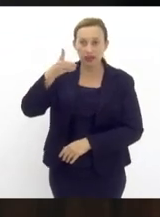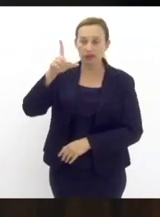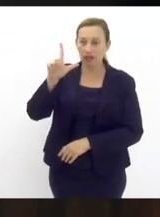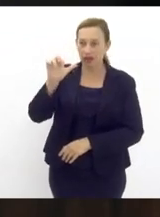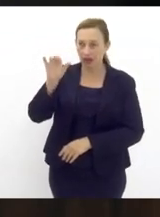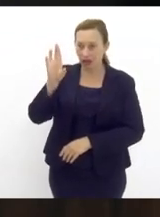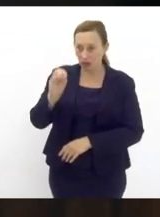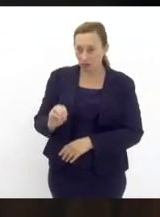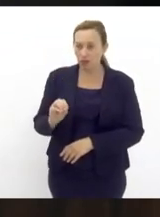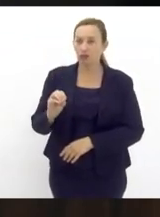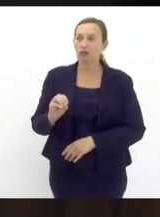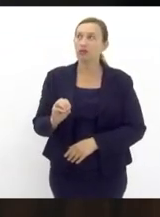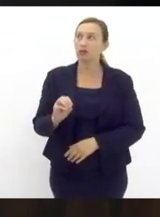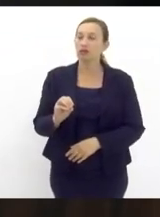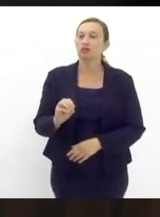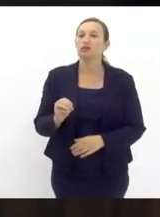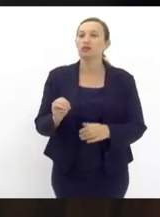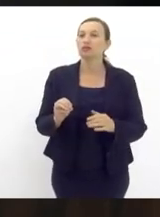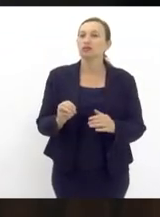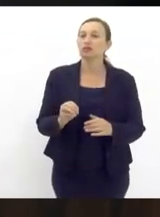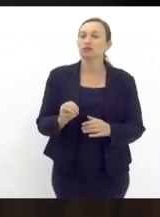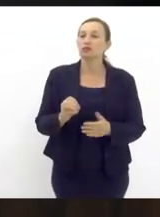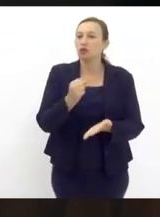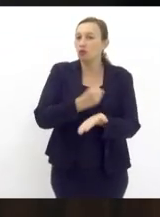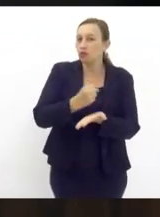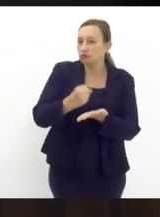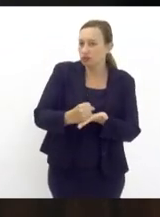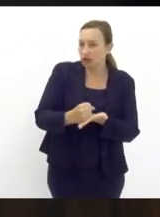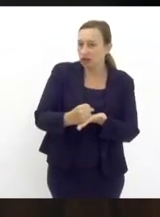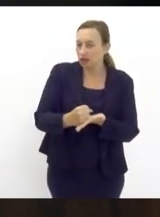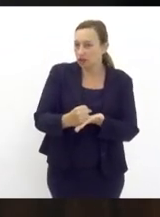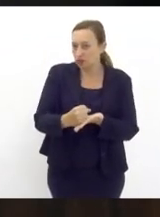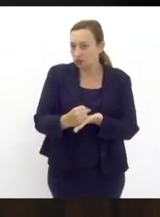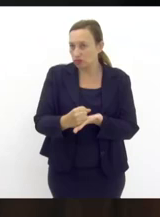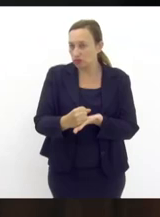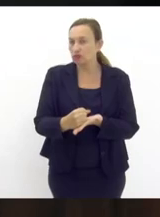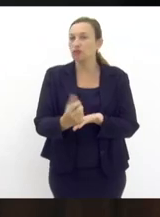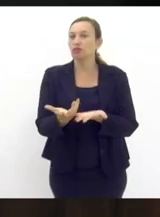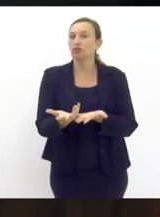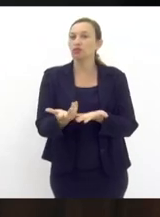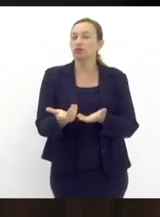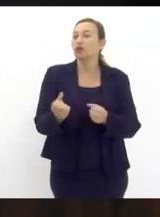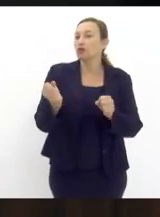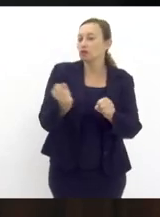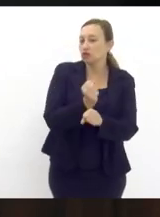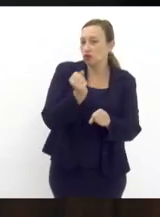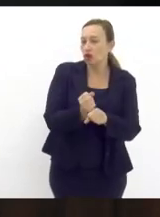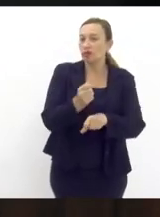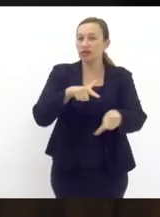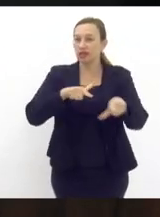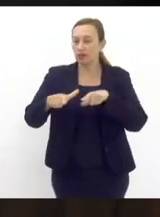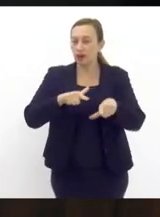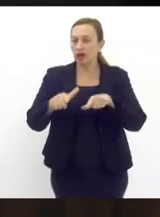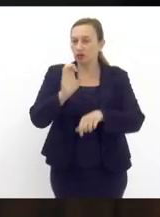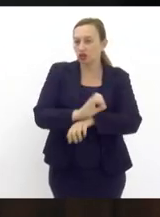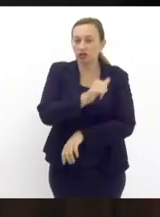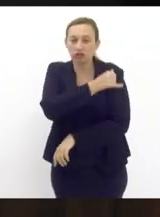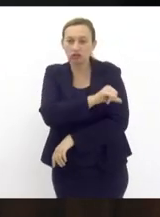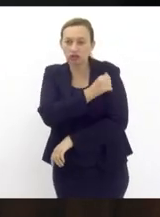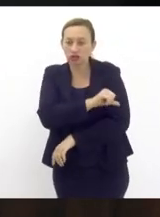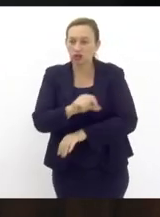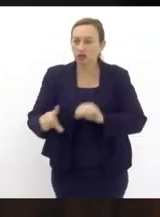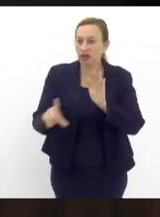Vieira que dispõe sobre a celebração de contratos de mão de obra realizado pelo Estado do Rio de Janeiro da forma de lei